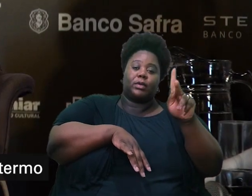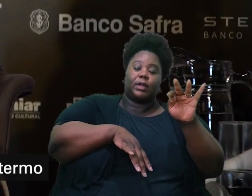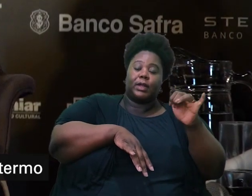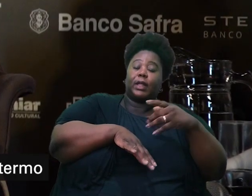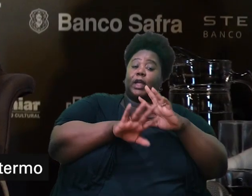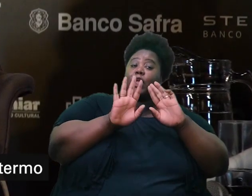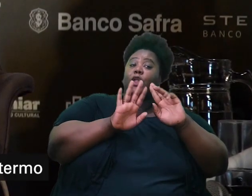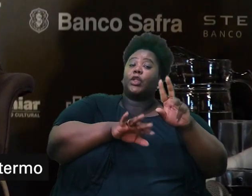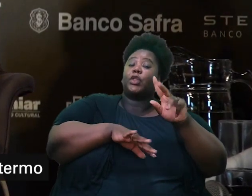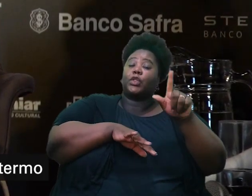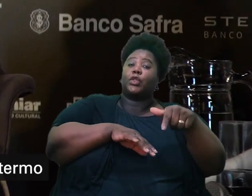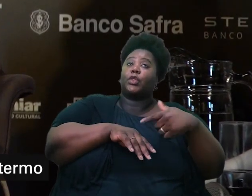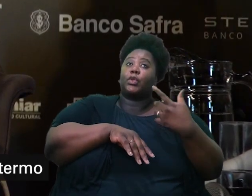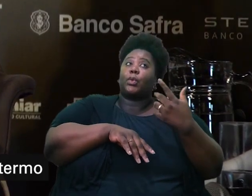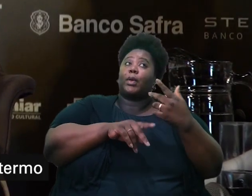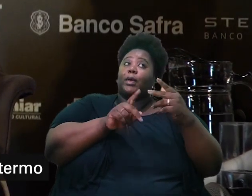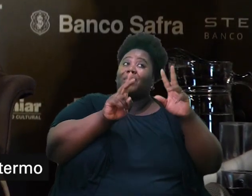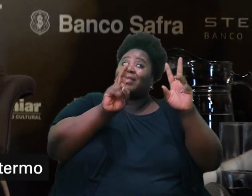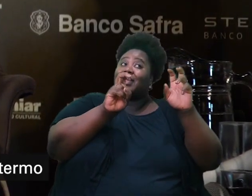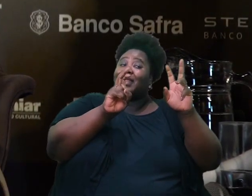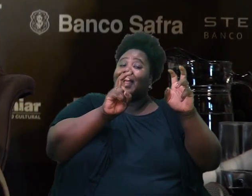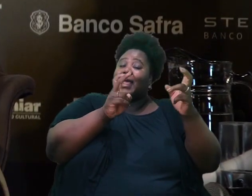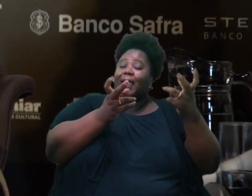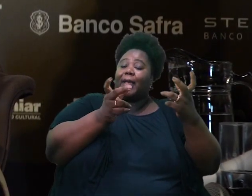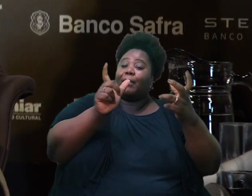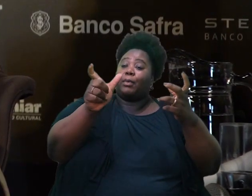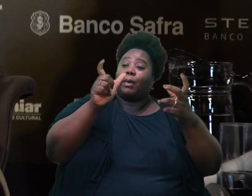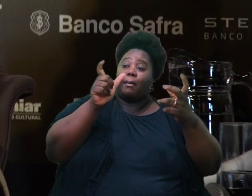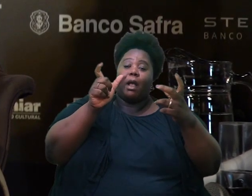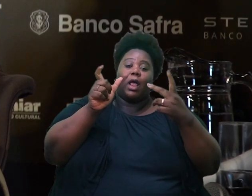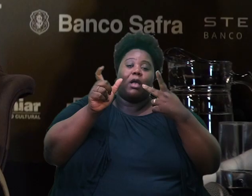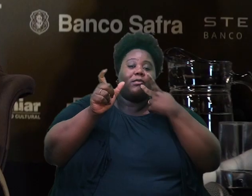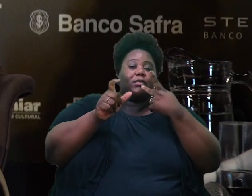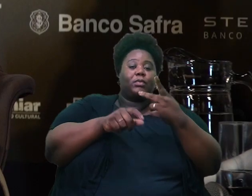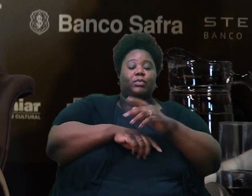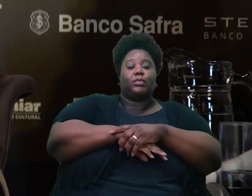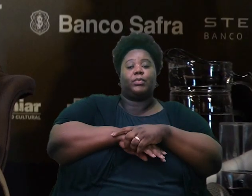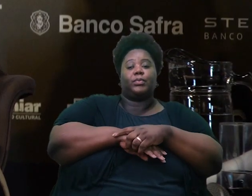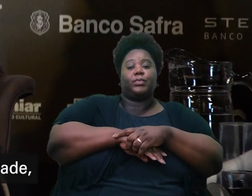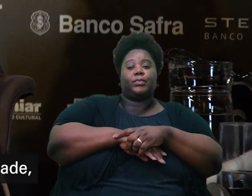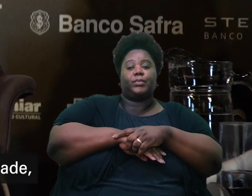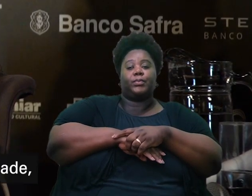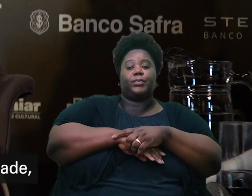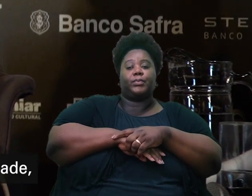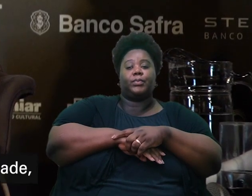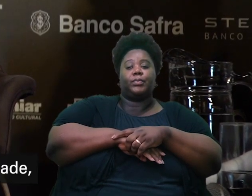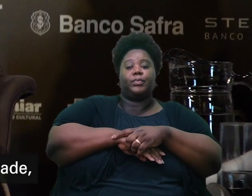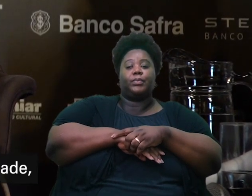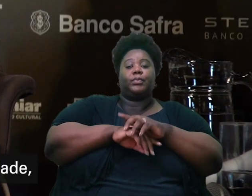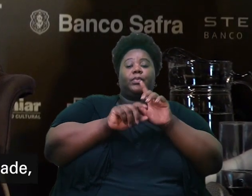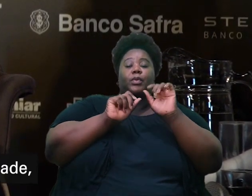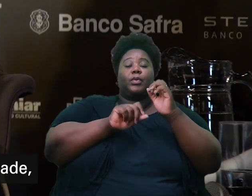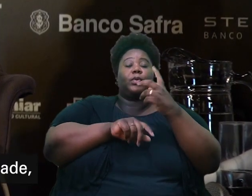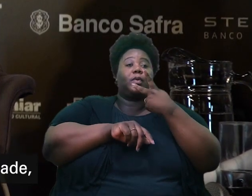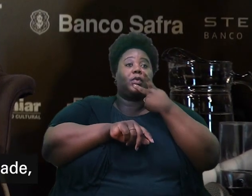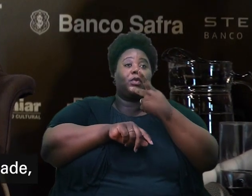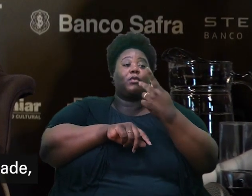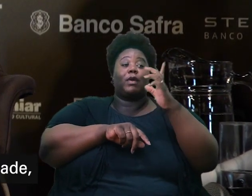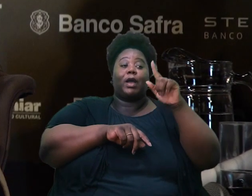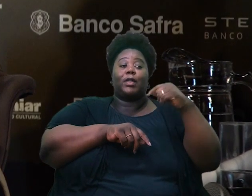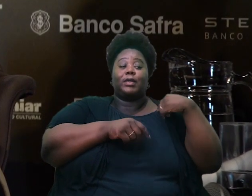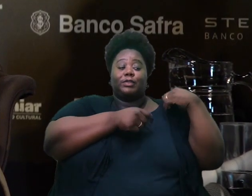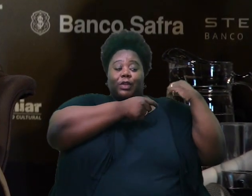é um termo próprio do reinado. O que eu falo muito é de